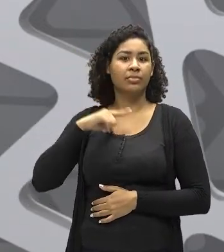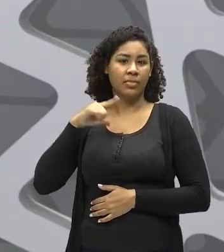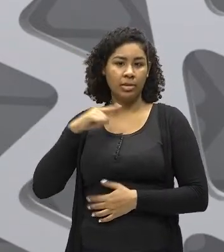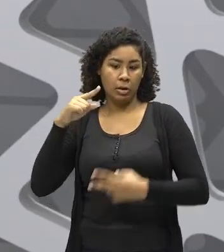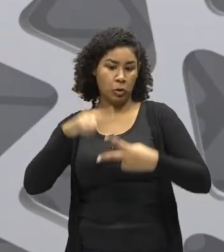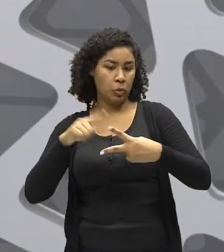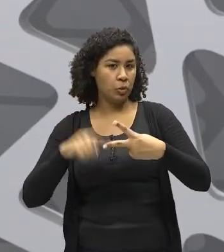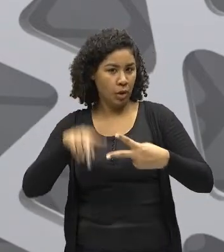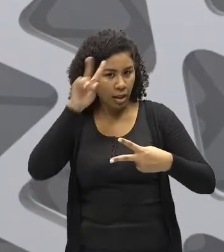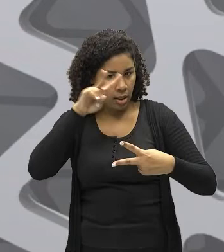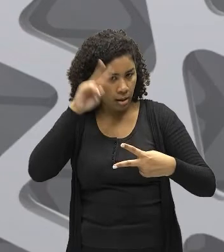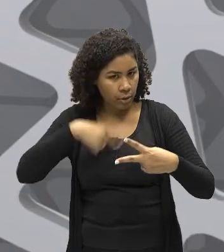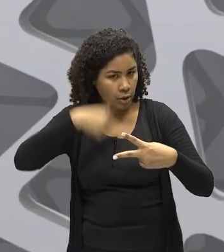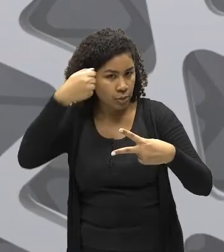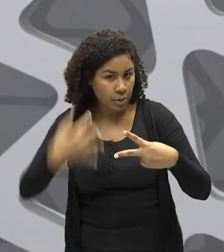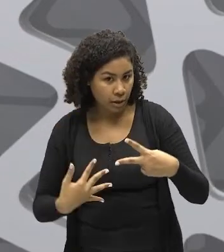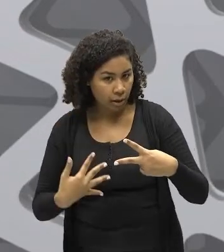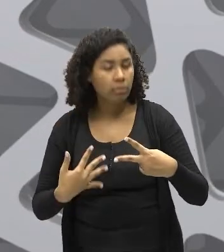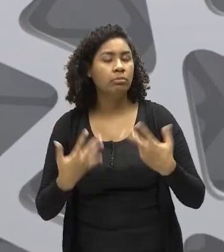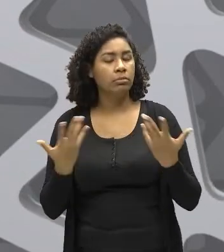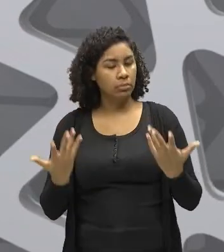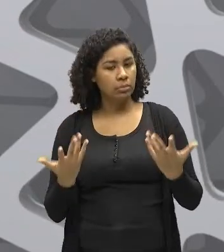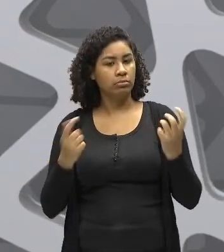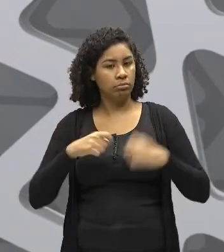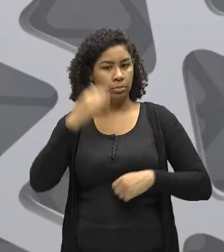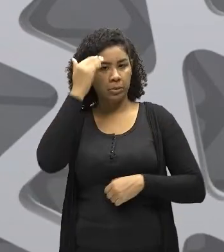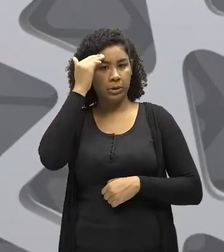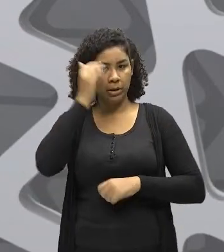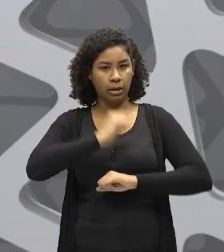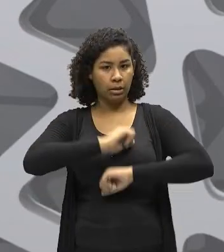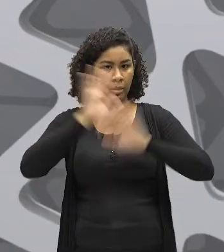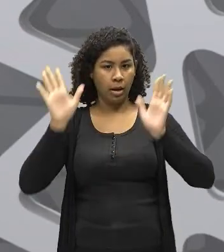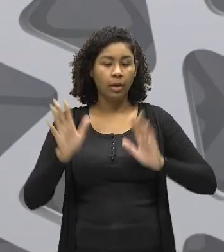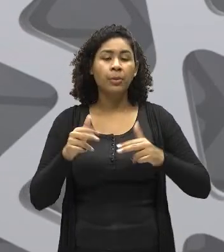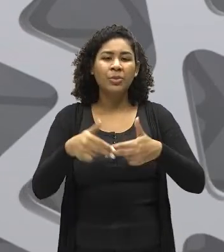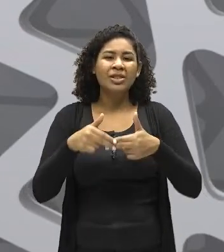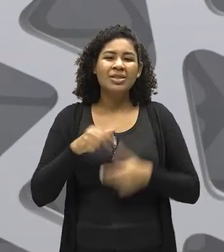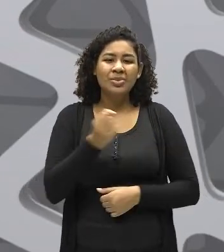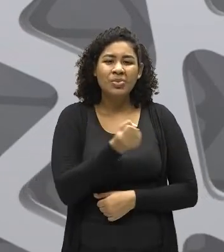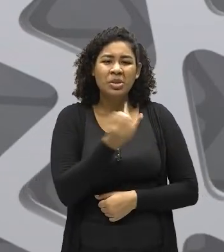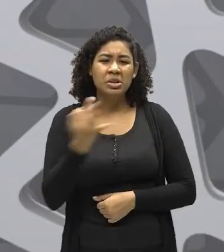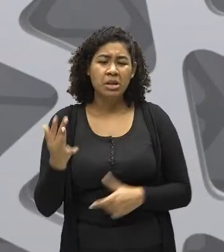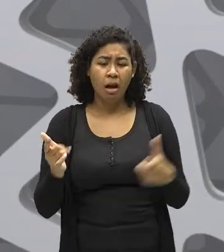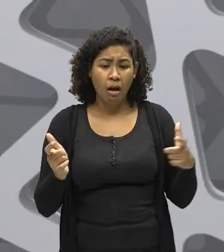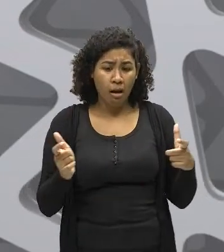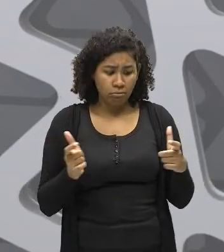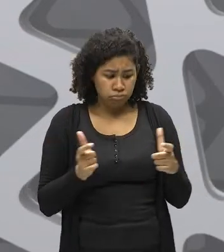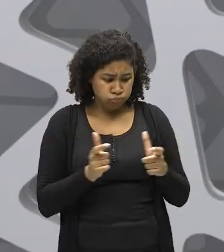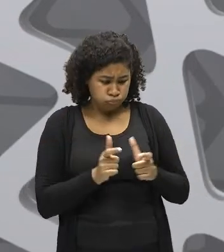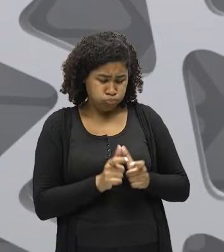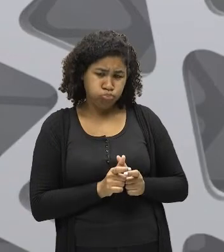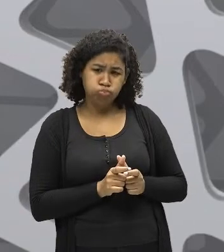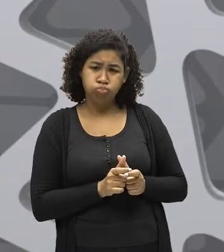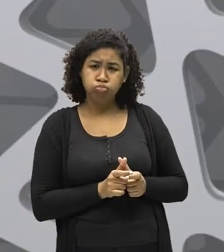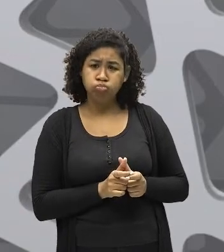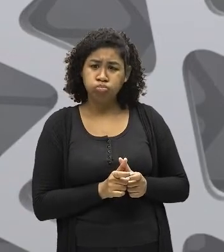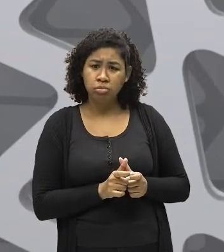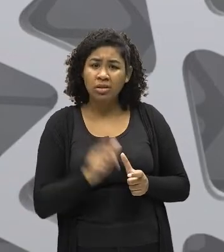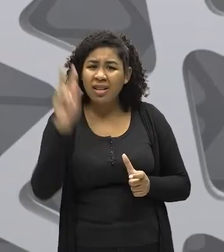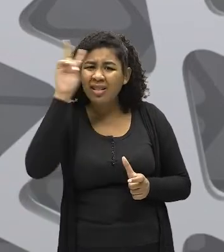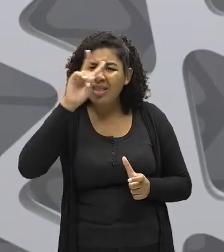neste momento. Então, o que nós temos é um número muito pequeno. Sabe por quê? Vocês lembram aqueles